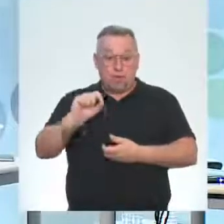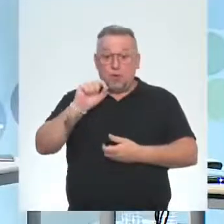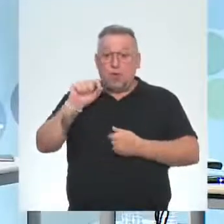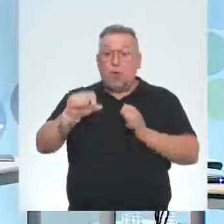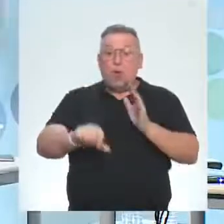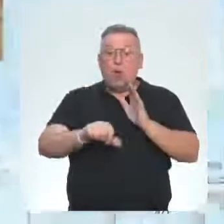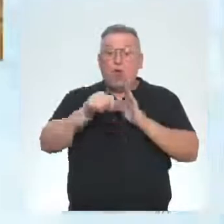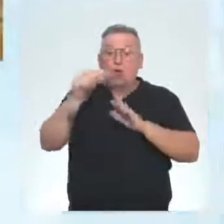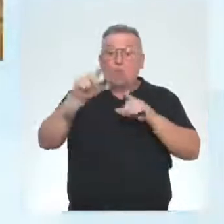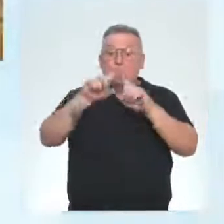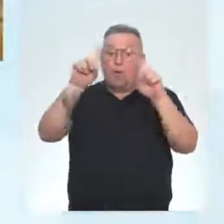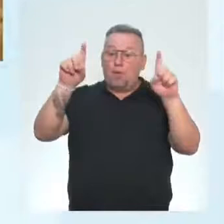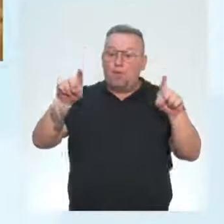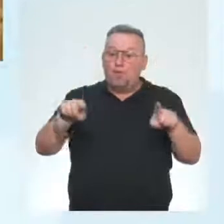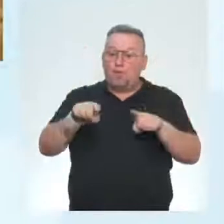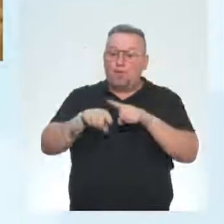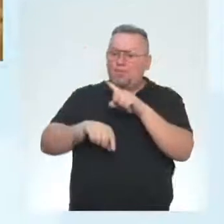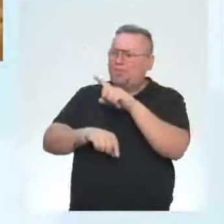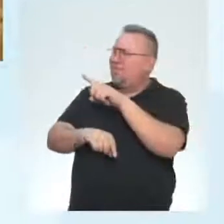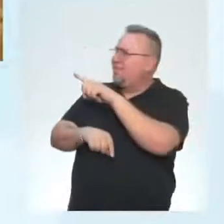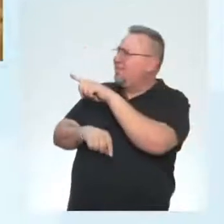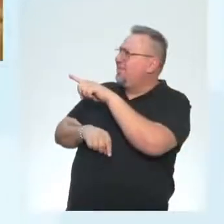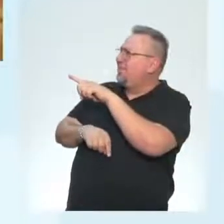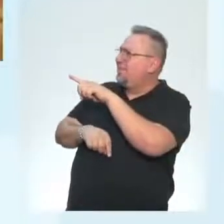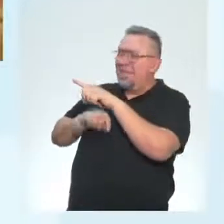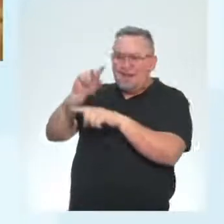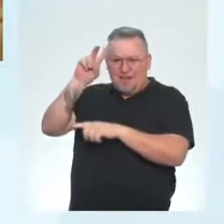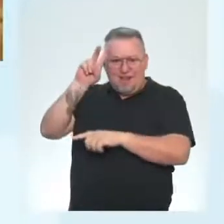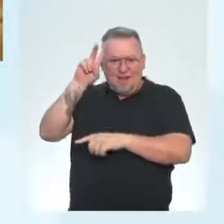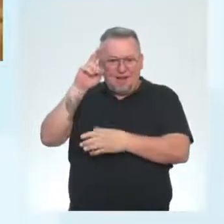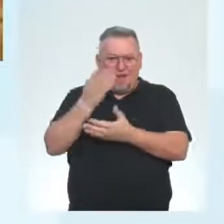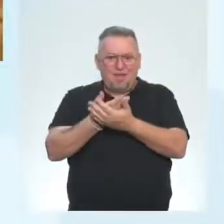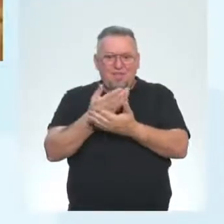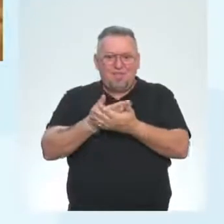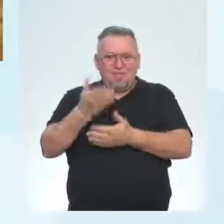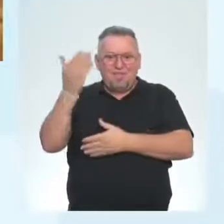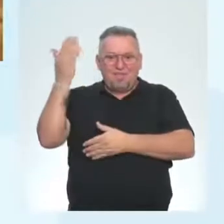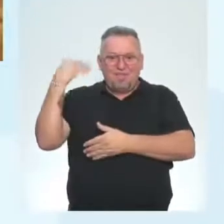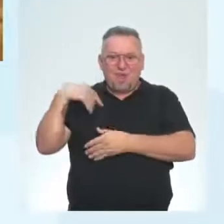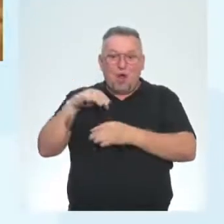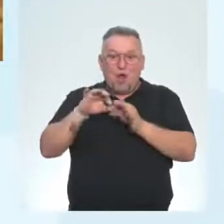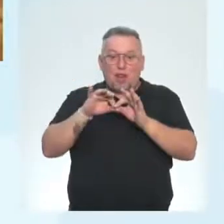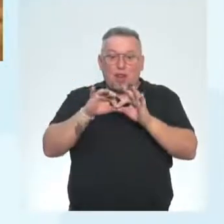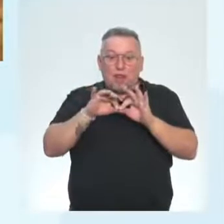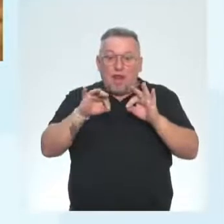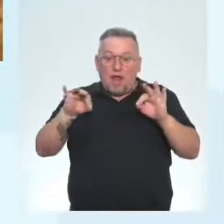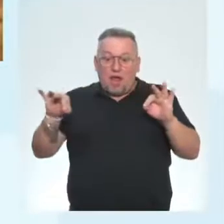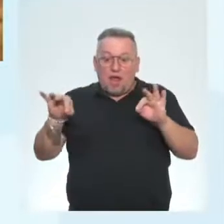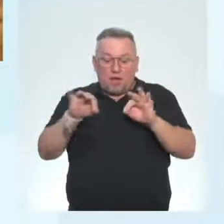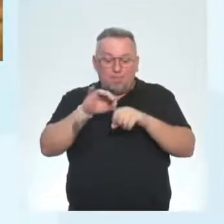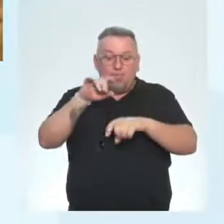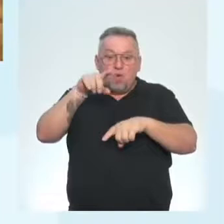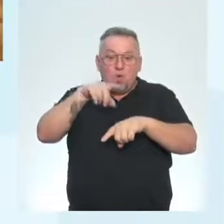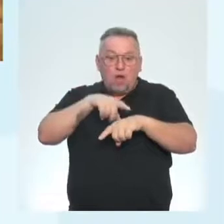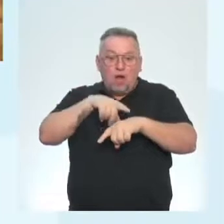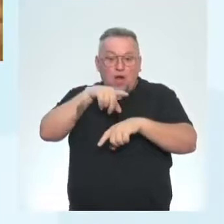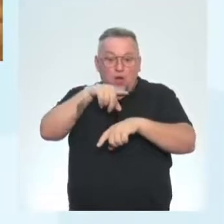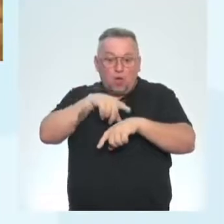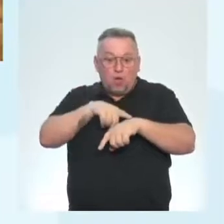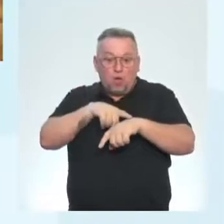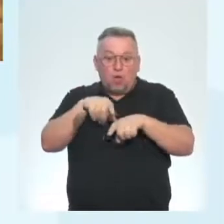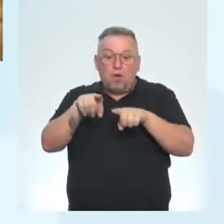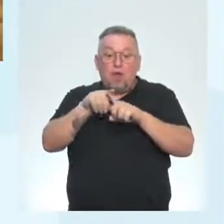primeiro quadrinho, né, que a gente utilizou nas primeiras aulas, né, onde nós temos aí a trena, nós temos o relógio, nós temos